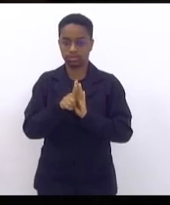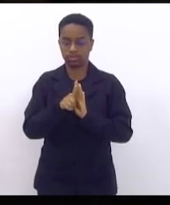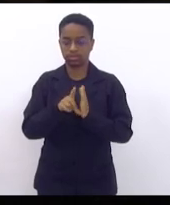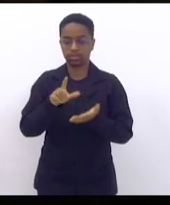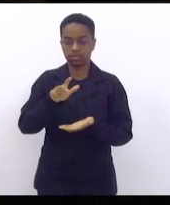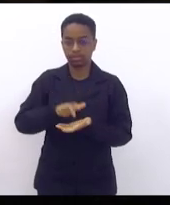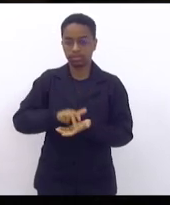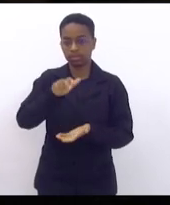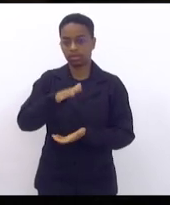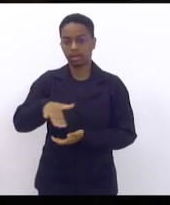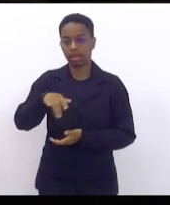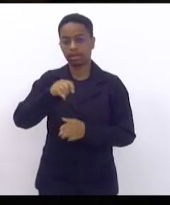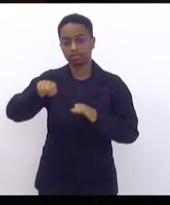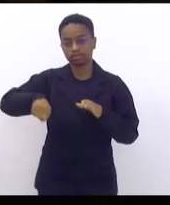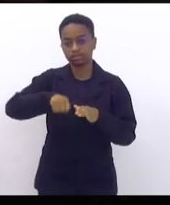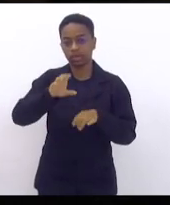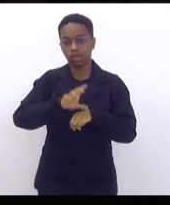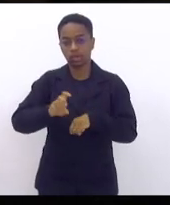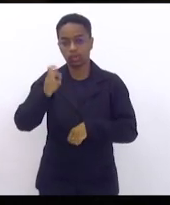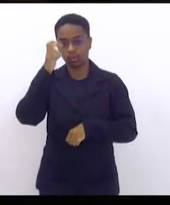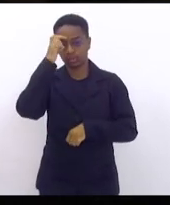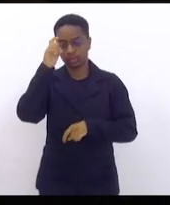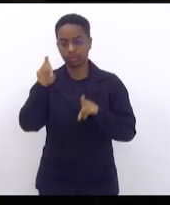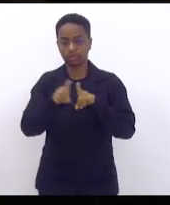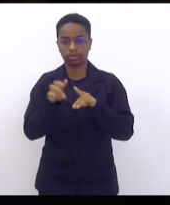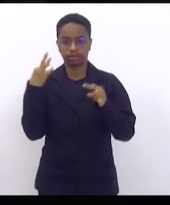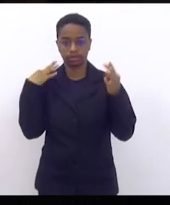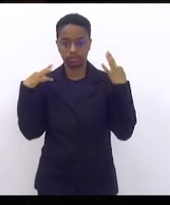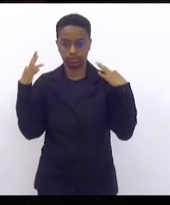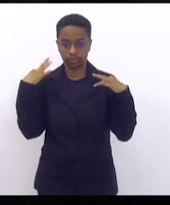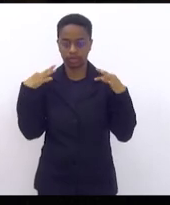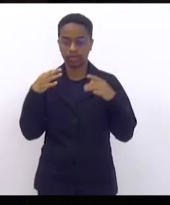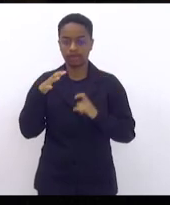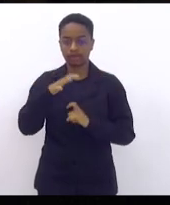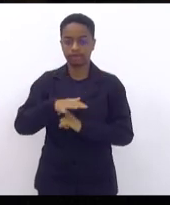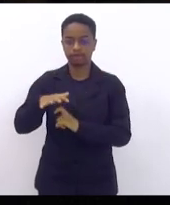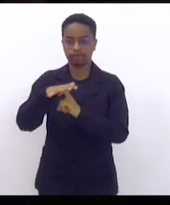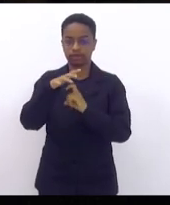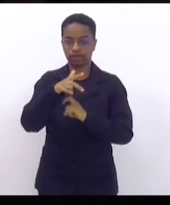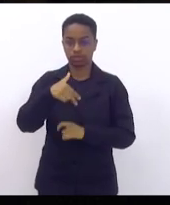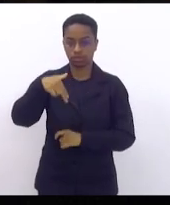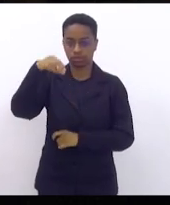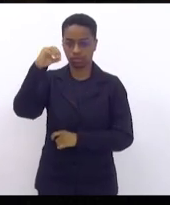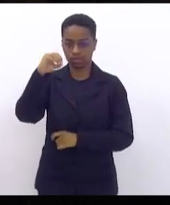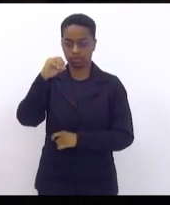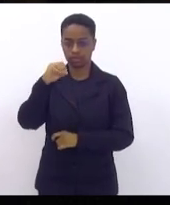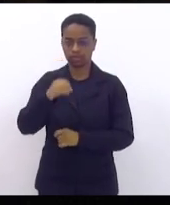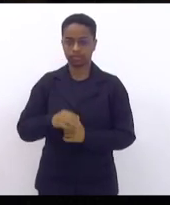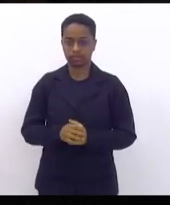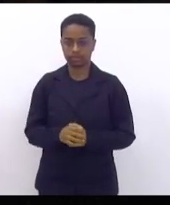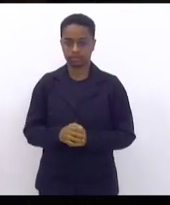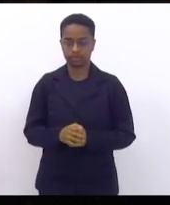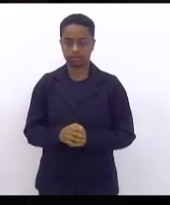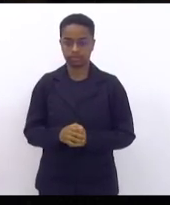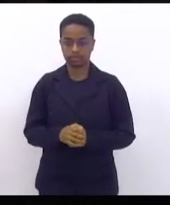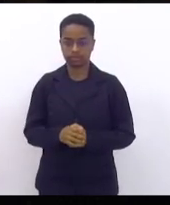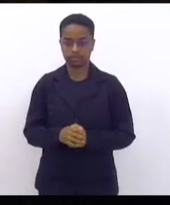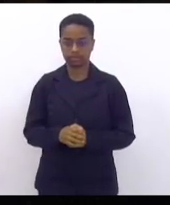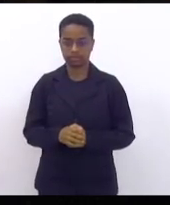vista gastronômico, cultural, turístico, a Feira Nordestina de São Cristóvão.